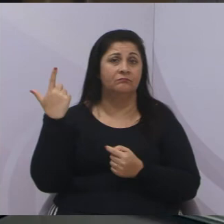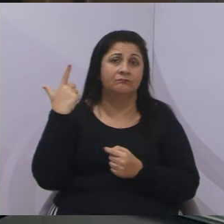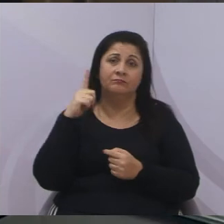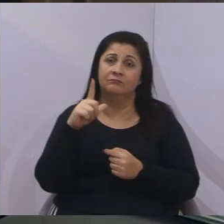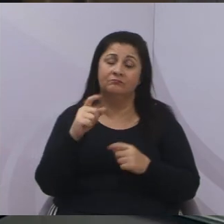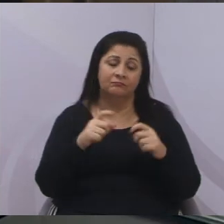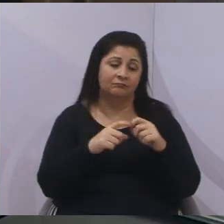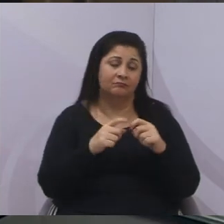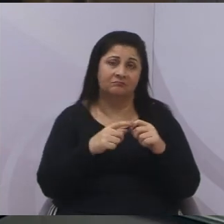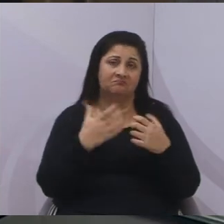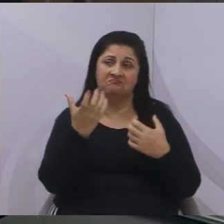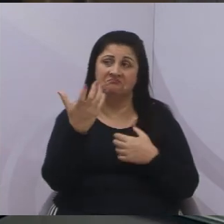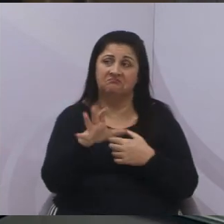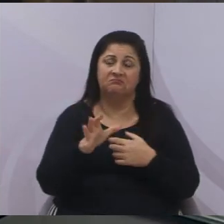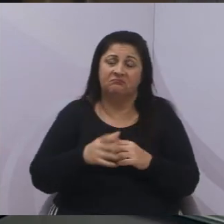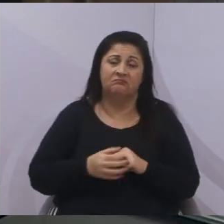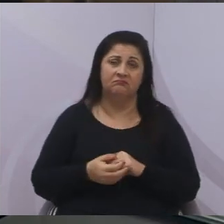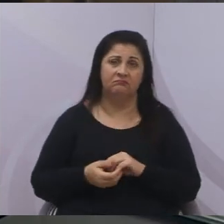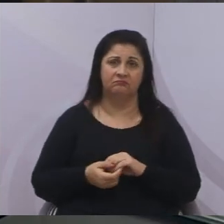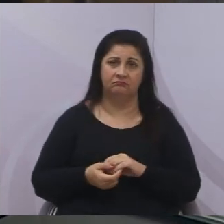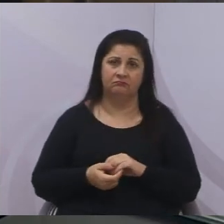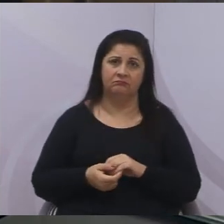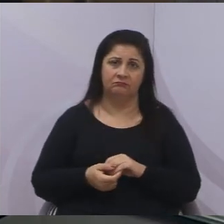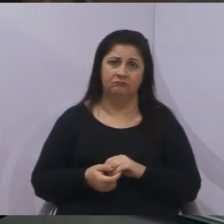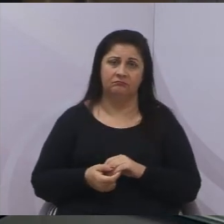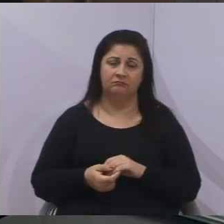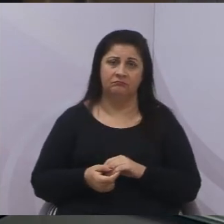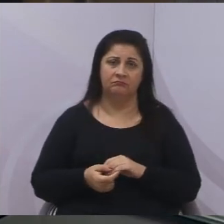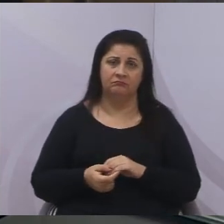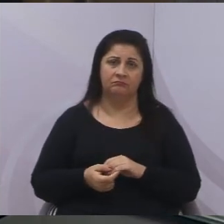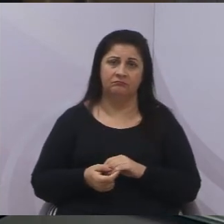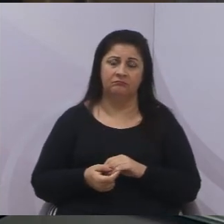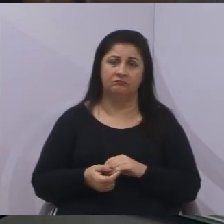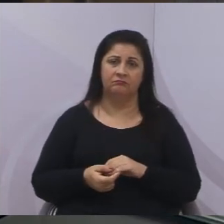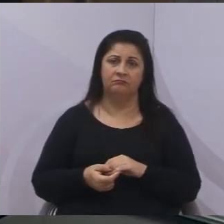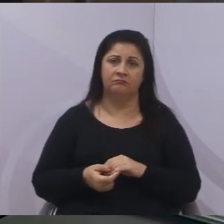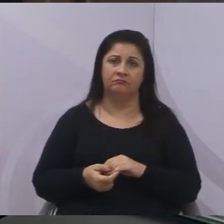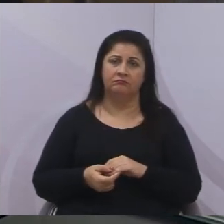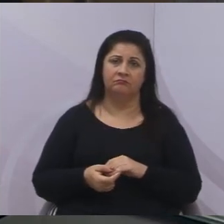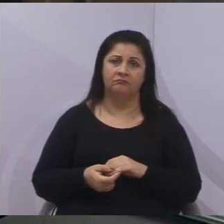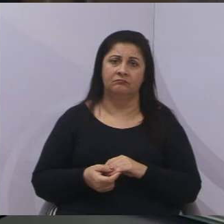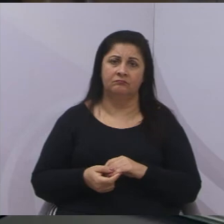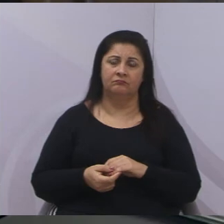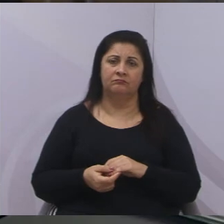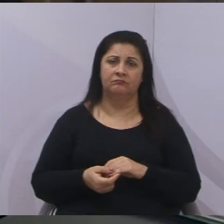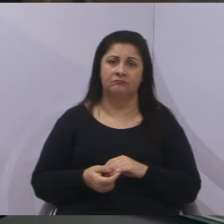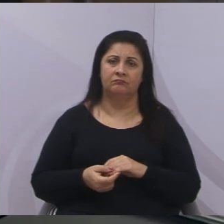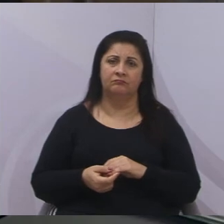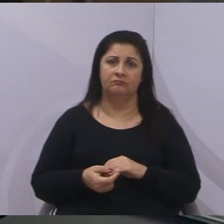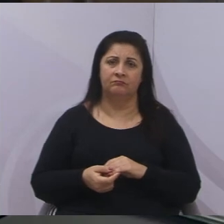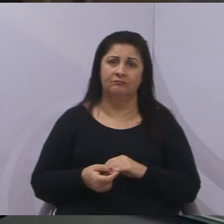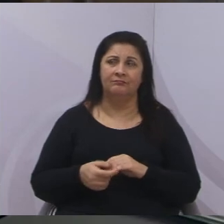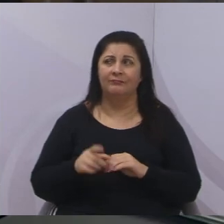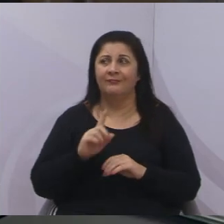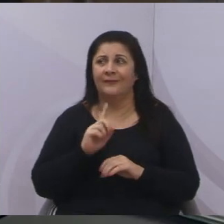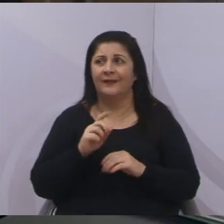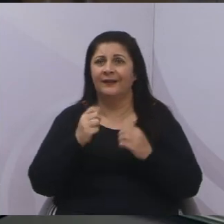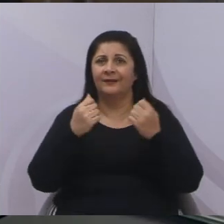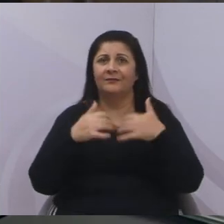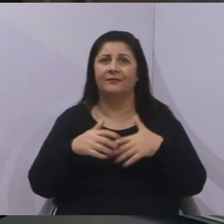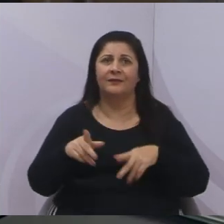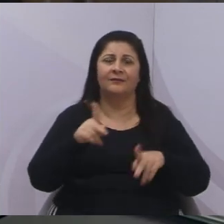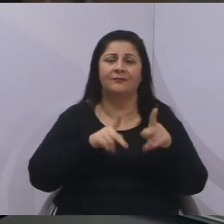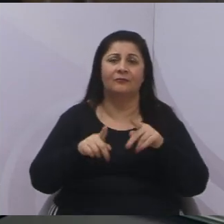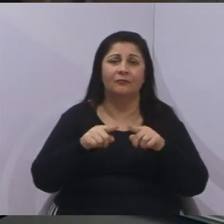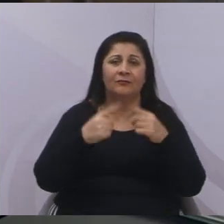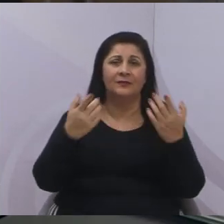fosse, de fato, atrativo. Especialmente porque, assim, isso não é algo para se falar para a população, mas para vocês